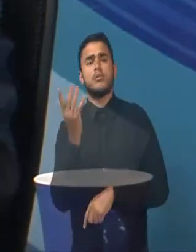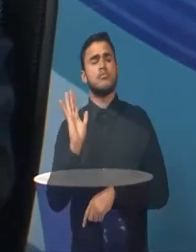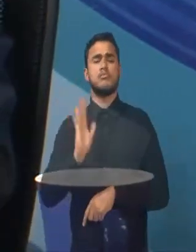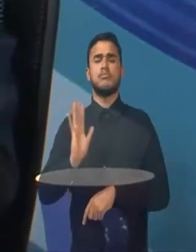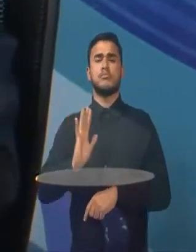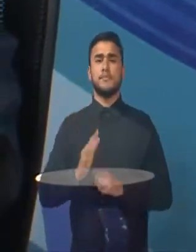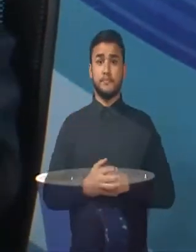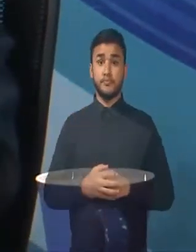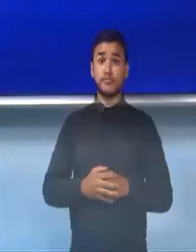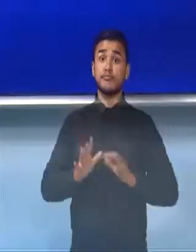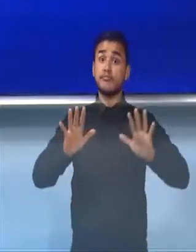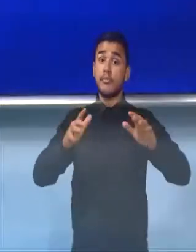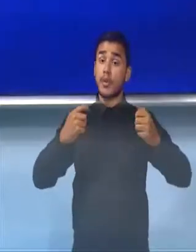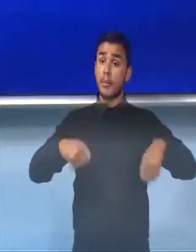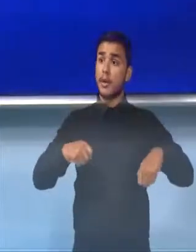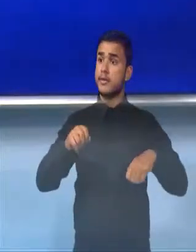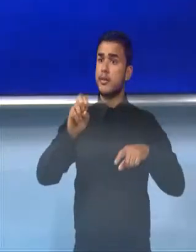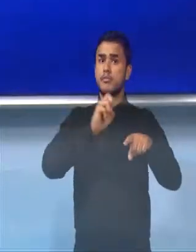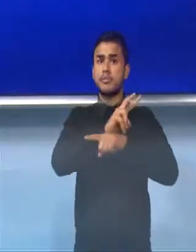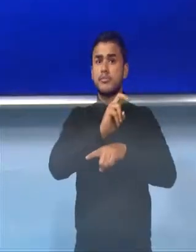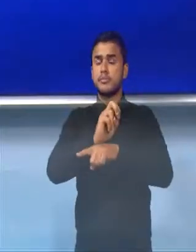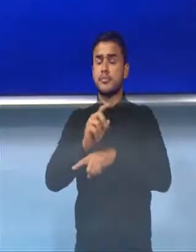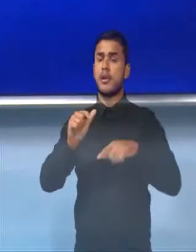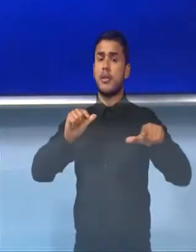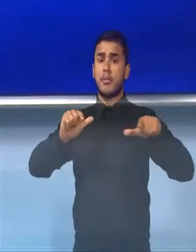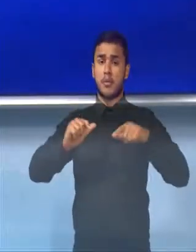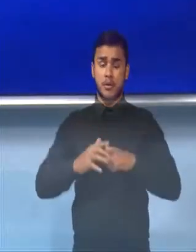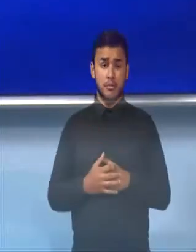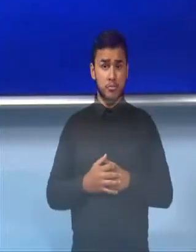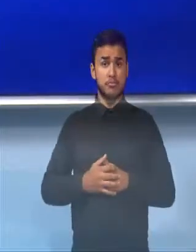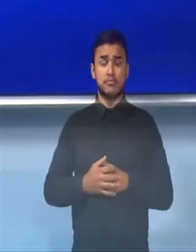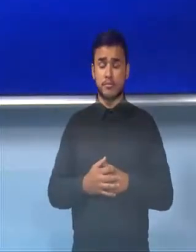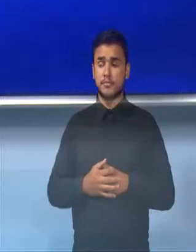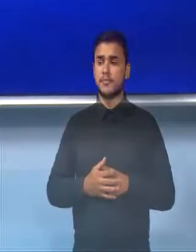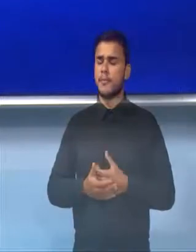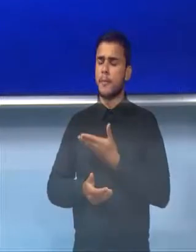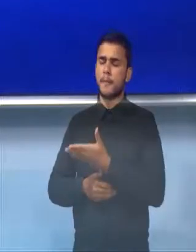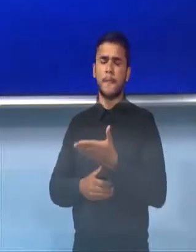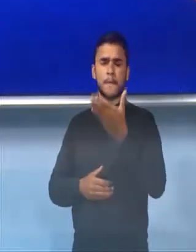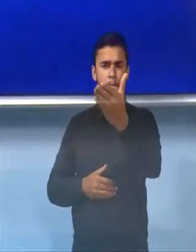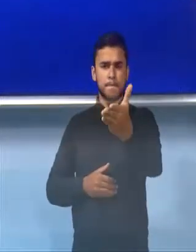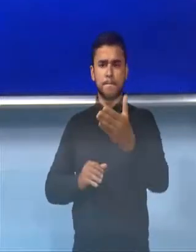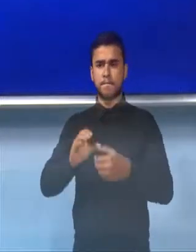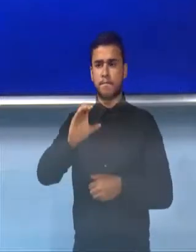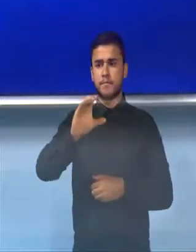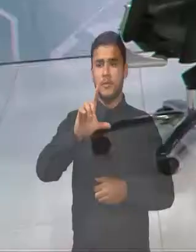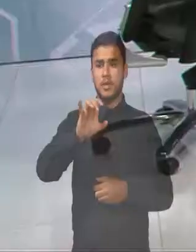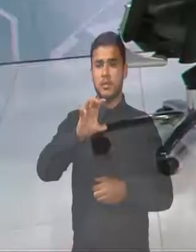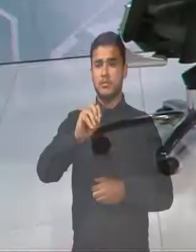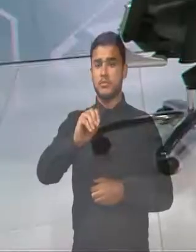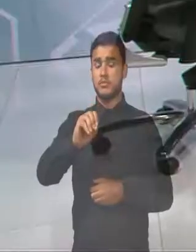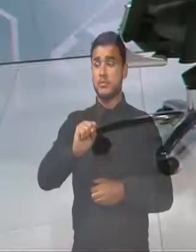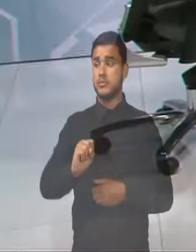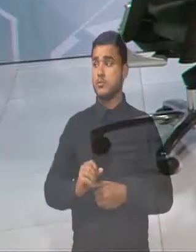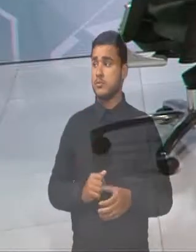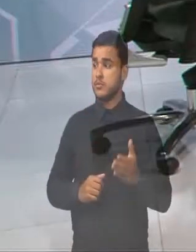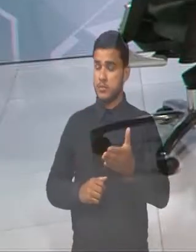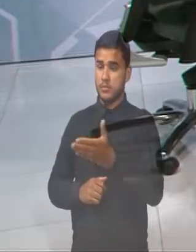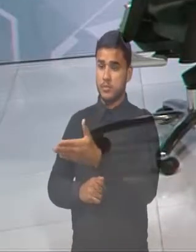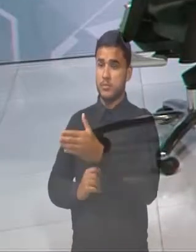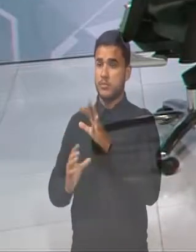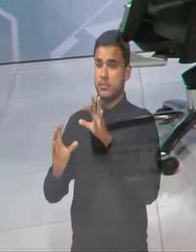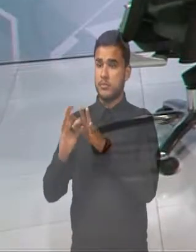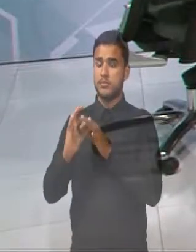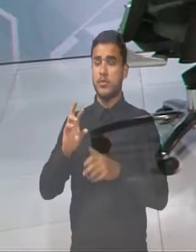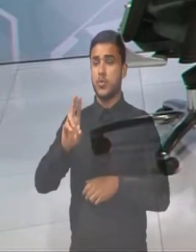dispensada com a destruição de algumas atividades. Ô Clésio, nessa discussão sobre a influenciação, pois não? Mas eu gostaria ainda de ressaltar um